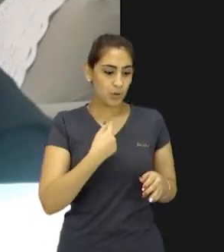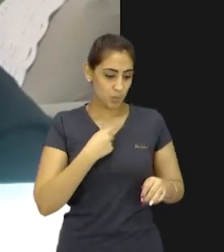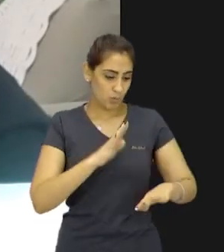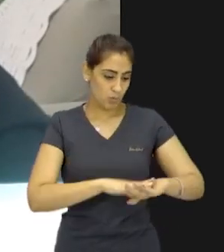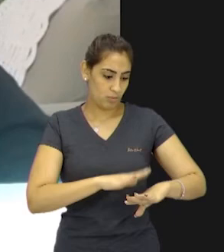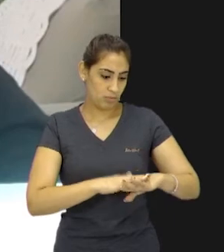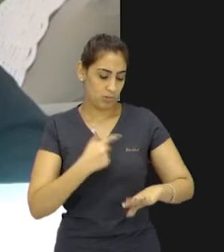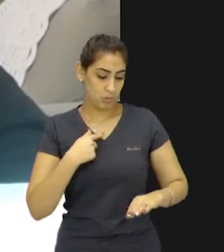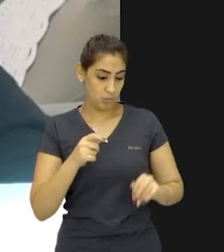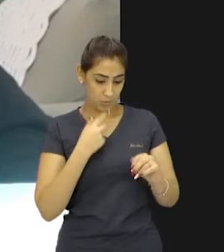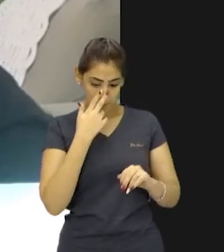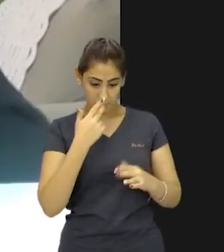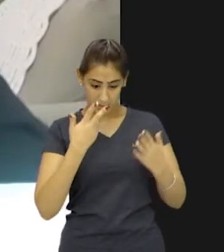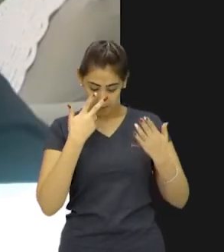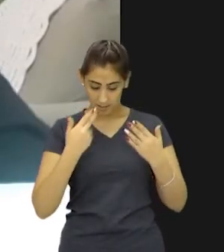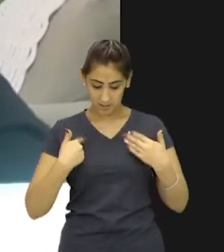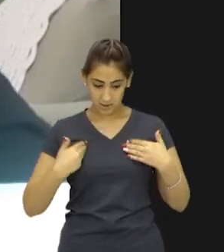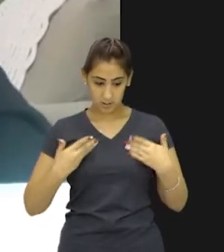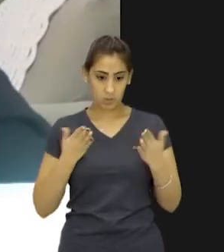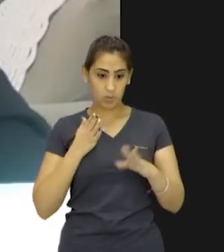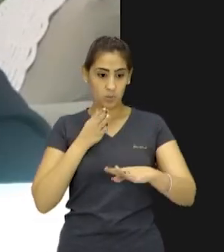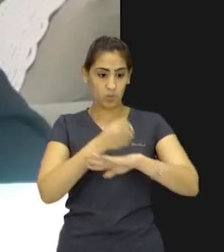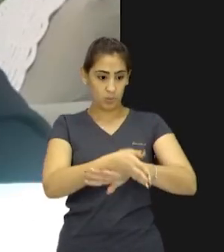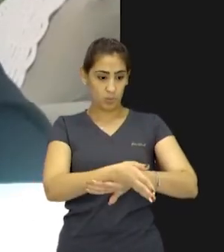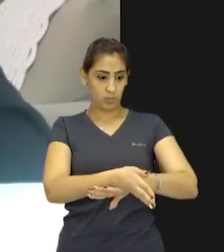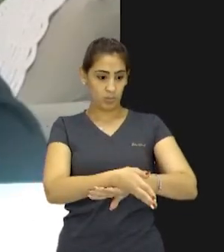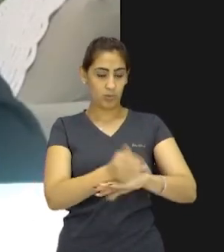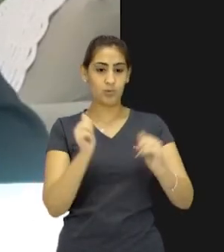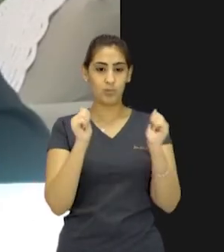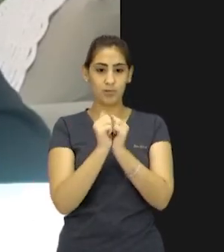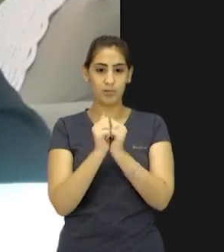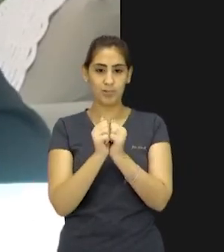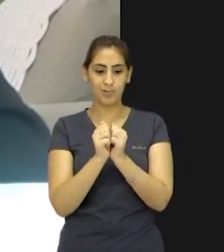lugar. É como se eu estivesse me desenhando junto.